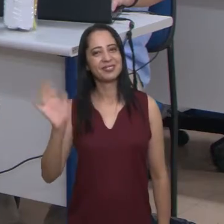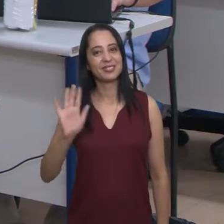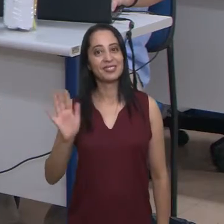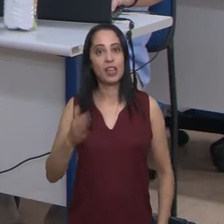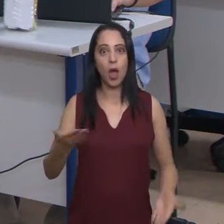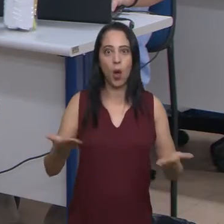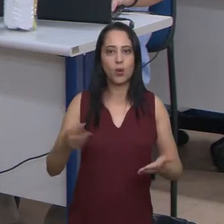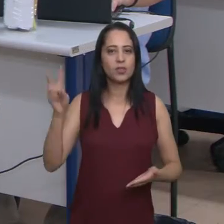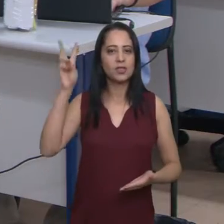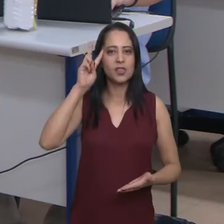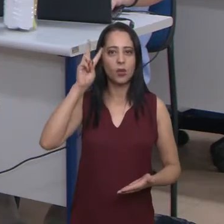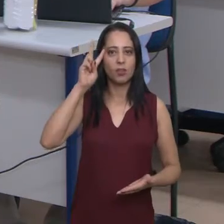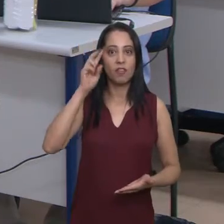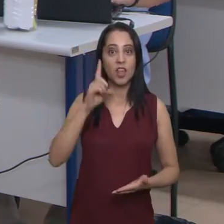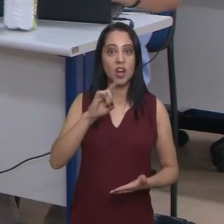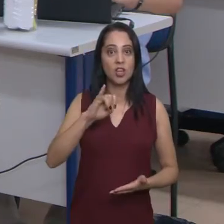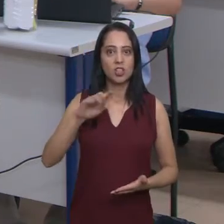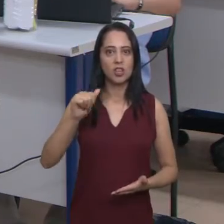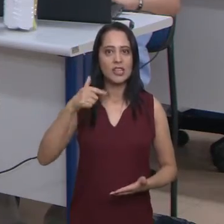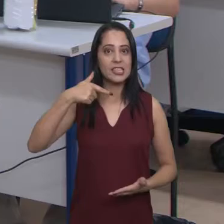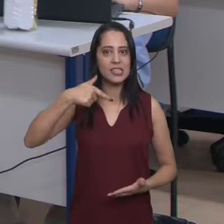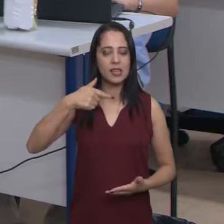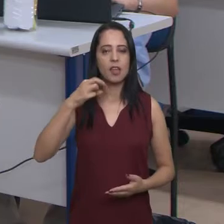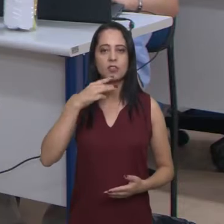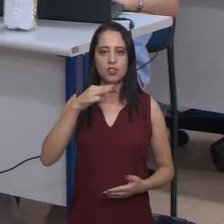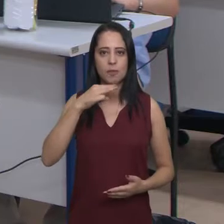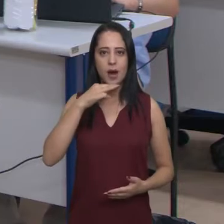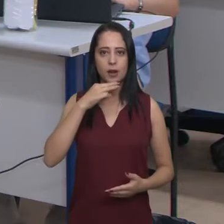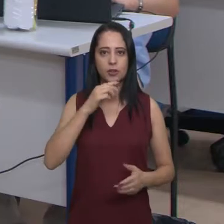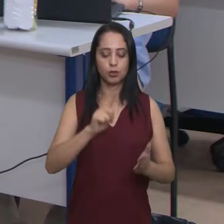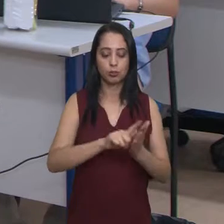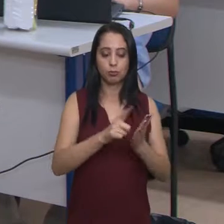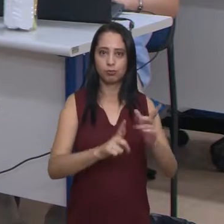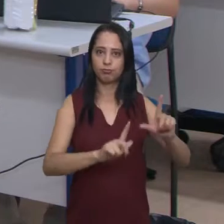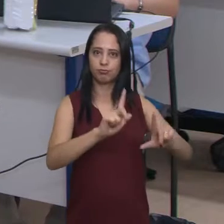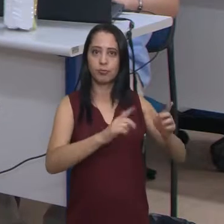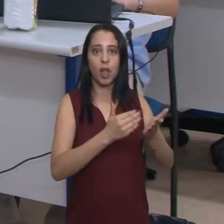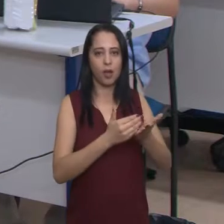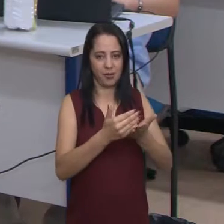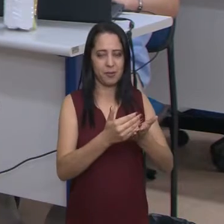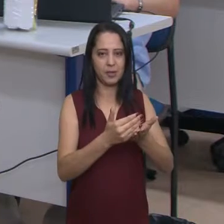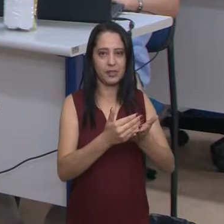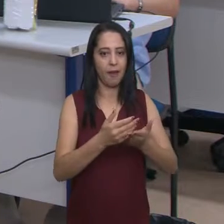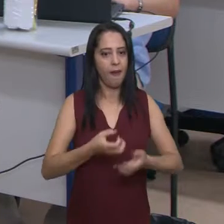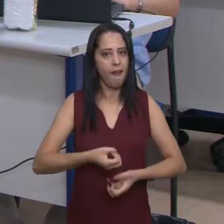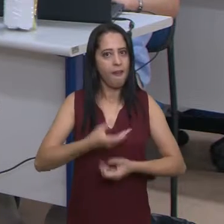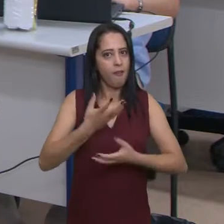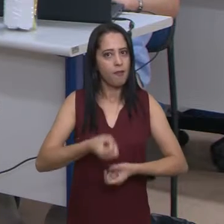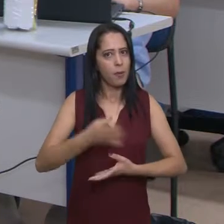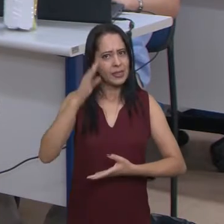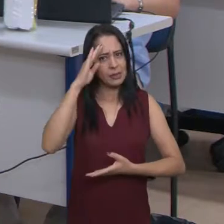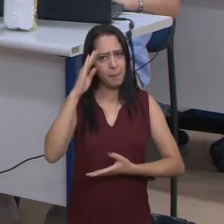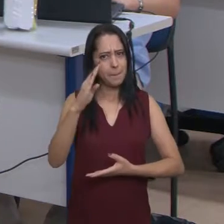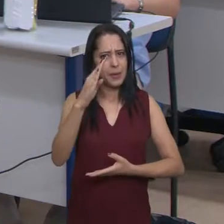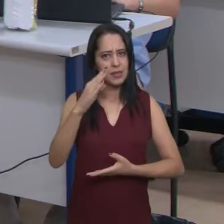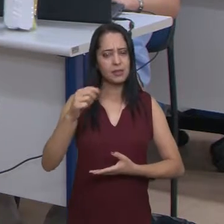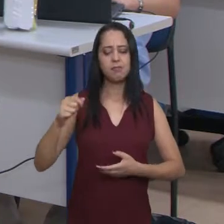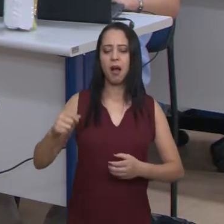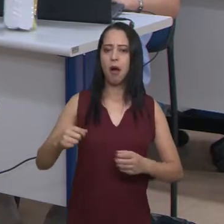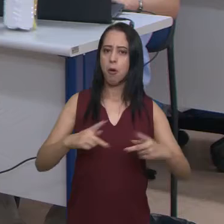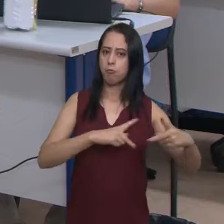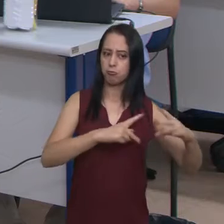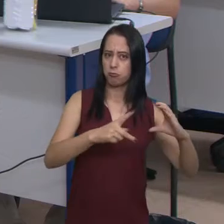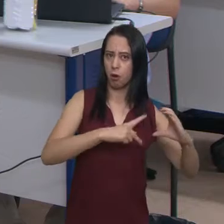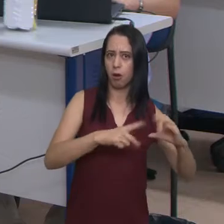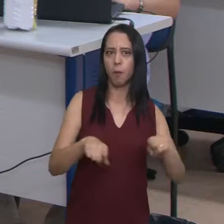Olá, hoje é segunda-feira, 7 de março. Está começando o Boletim Legislativo, o nosso telejornal com as principais notícias da